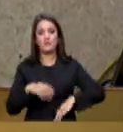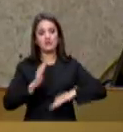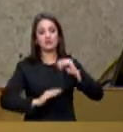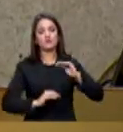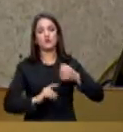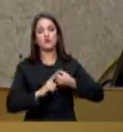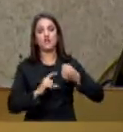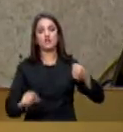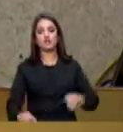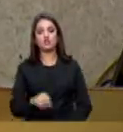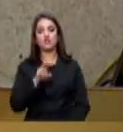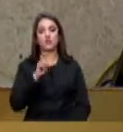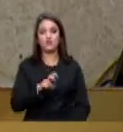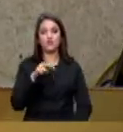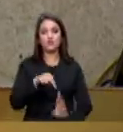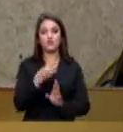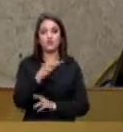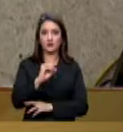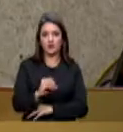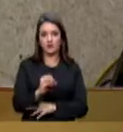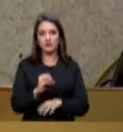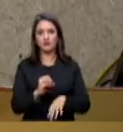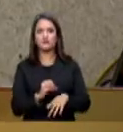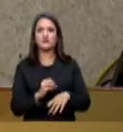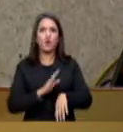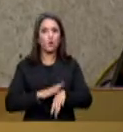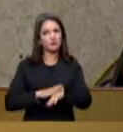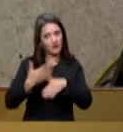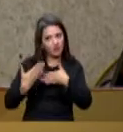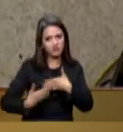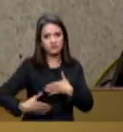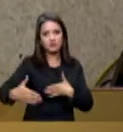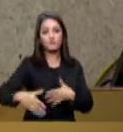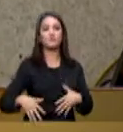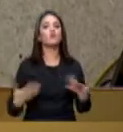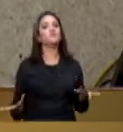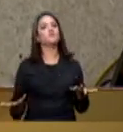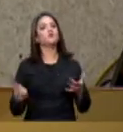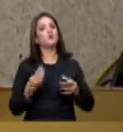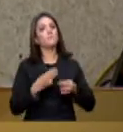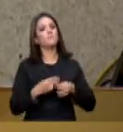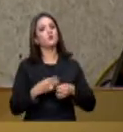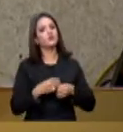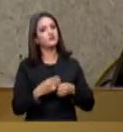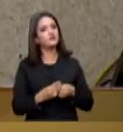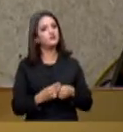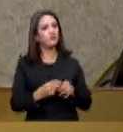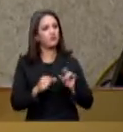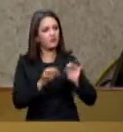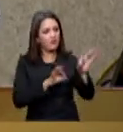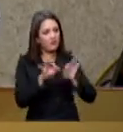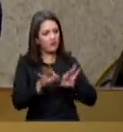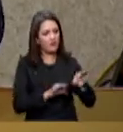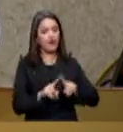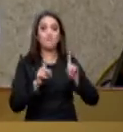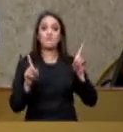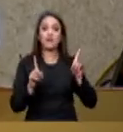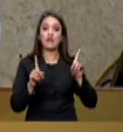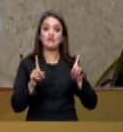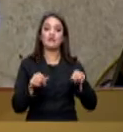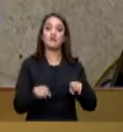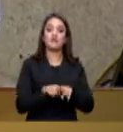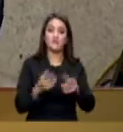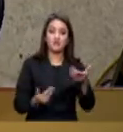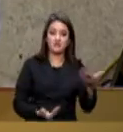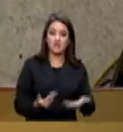inciso 5º, a médio ou longo prazo. Ou seja, quando ela der essa moldura, ela diz, eu também estou prestando esse serviço, só que estou prestando